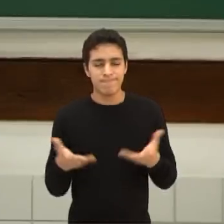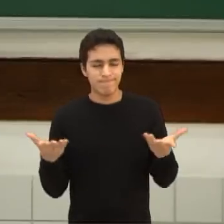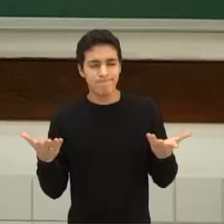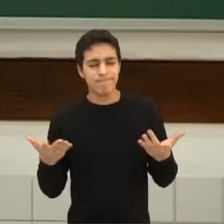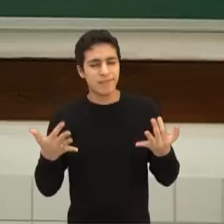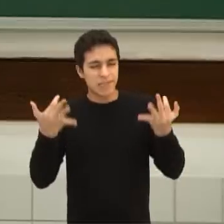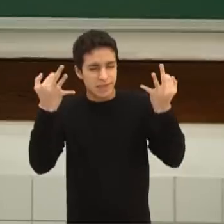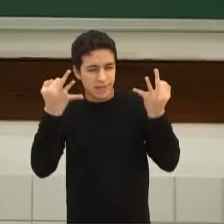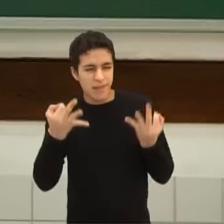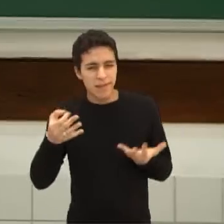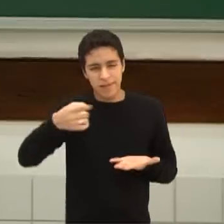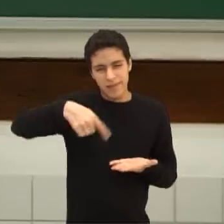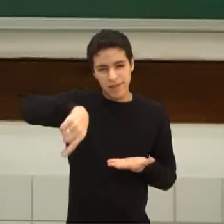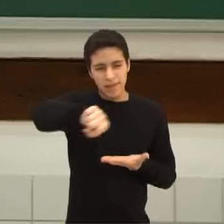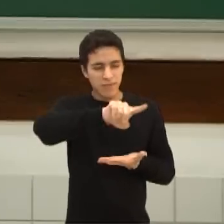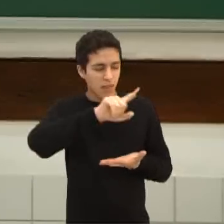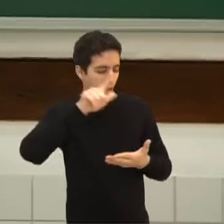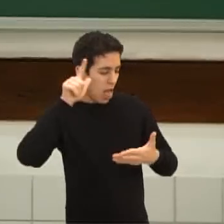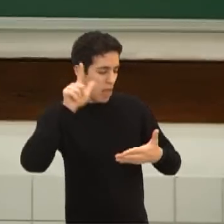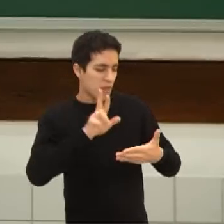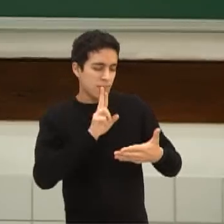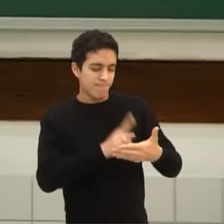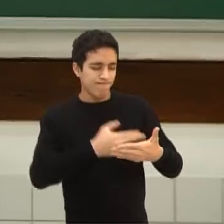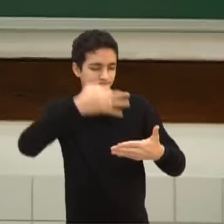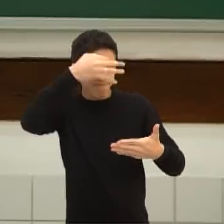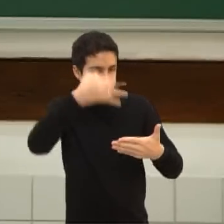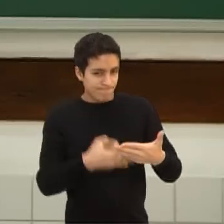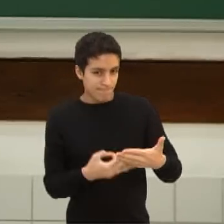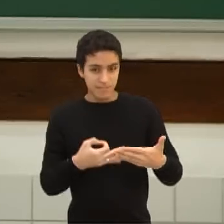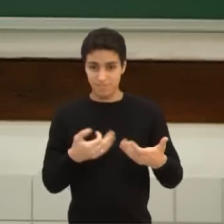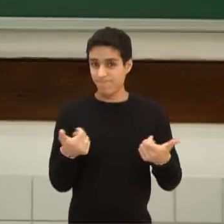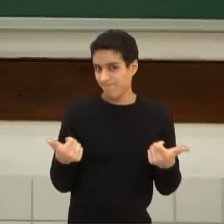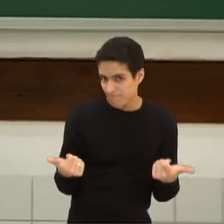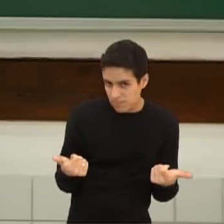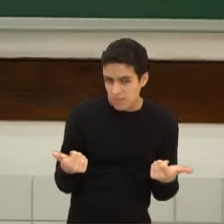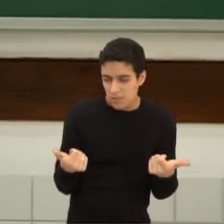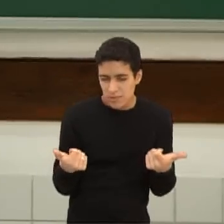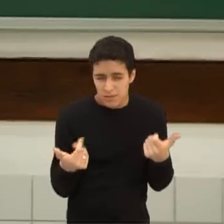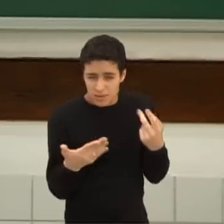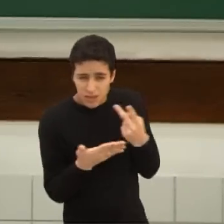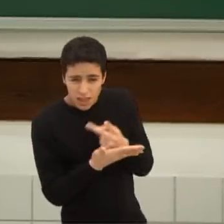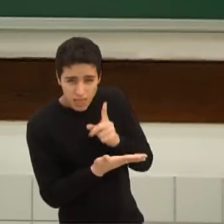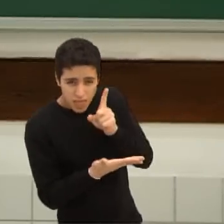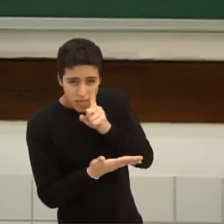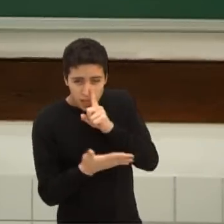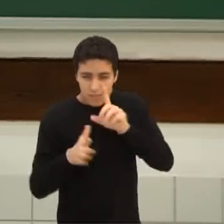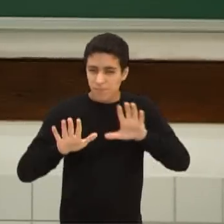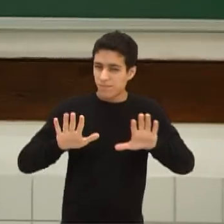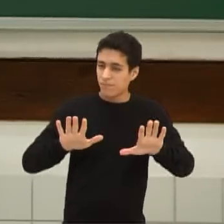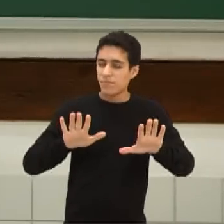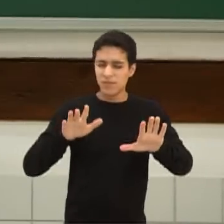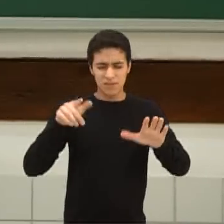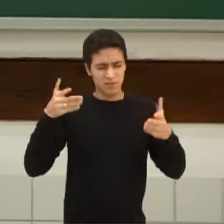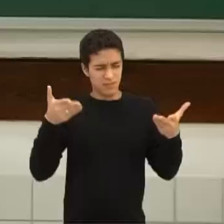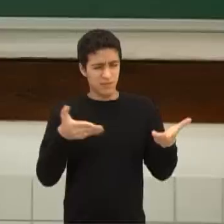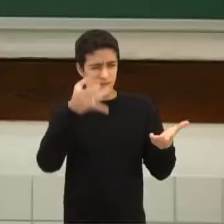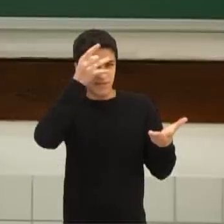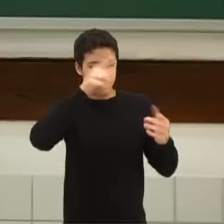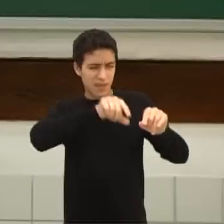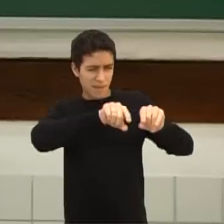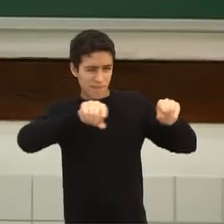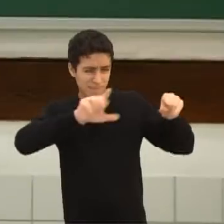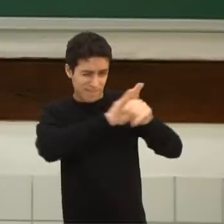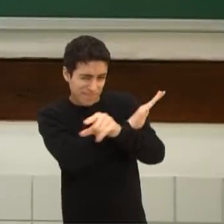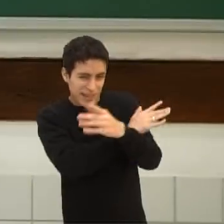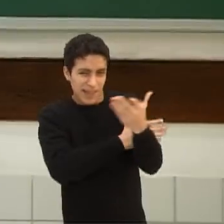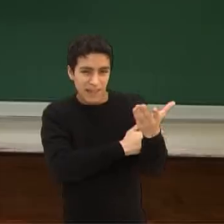Garanto que vocês acertaram aí na casa de vocês, hein? Acertou? Não acertou? Ai, meu Deus, esse tá fácil, hein?